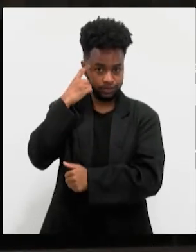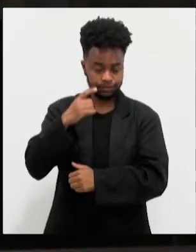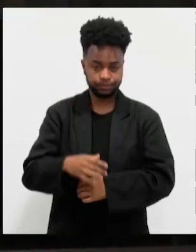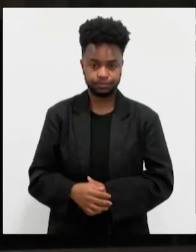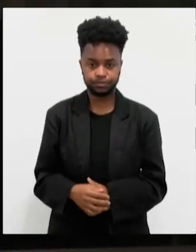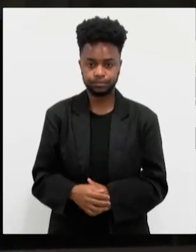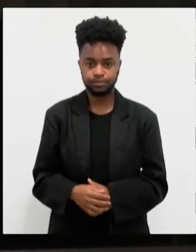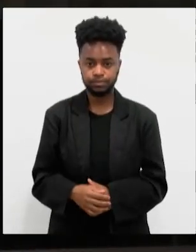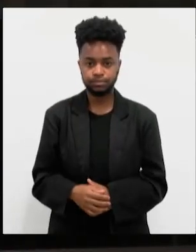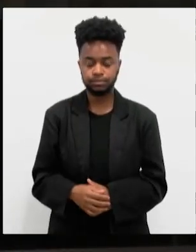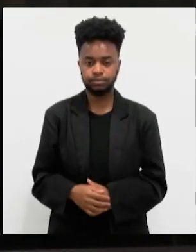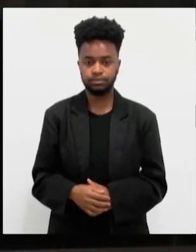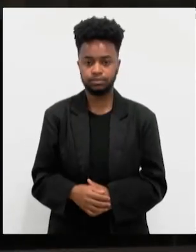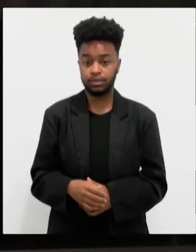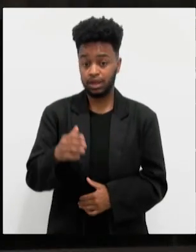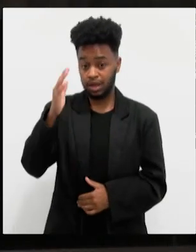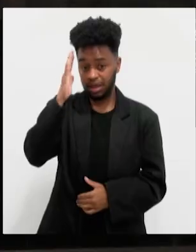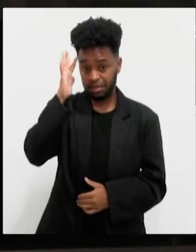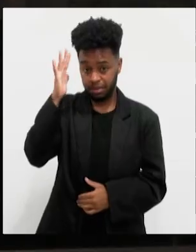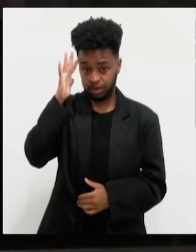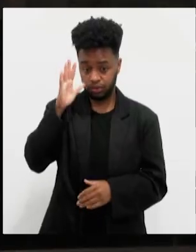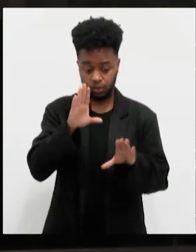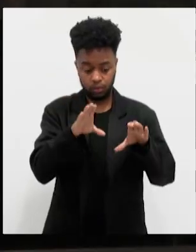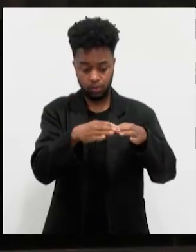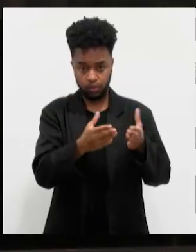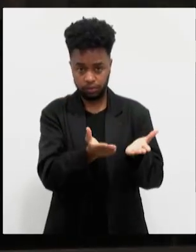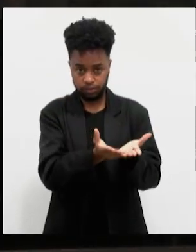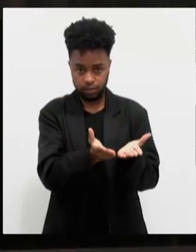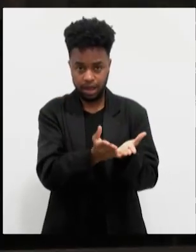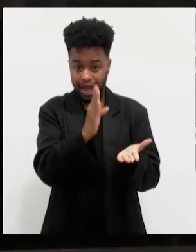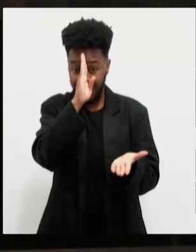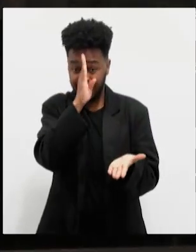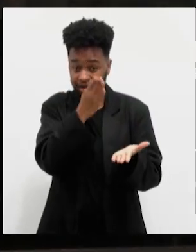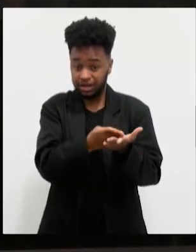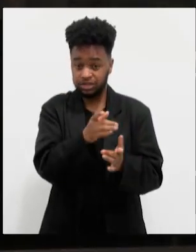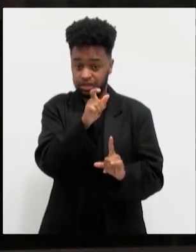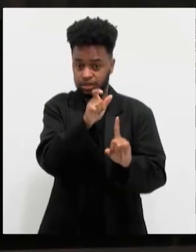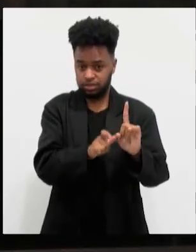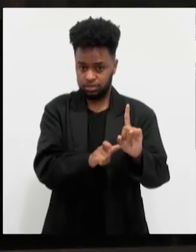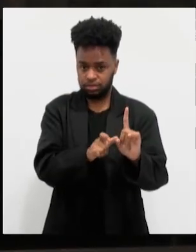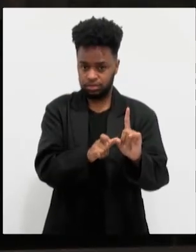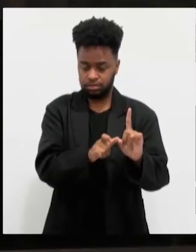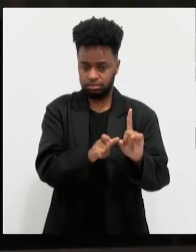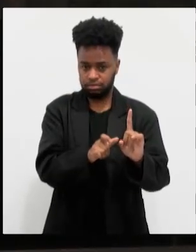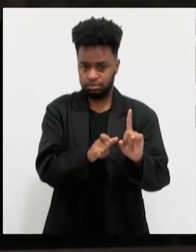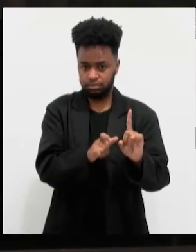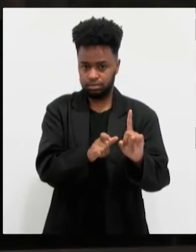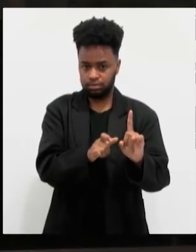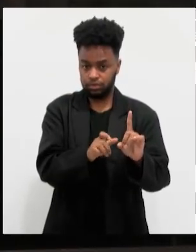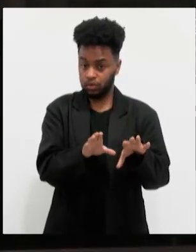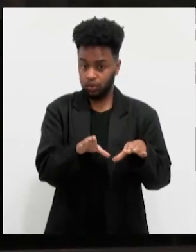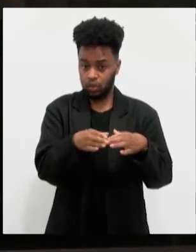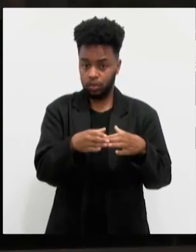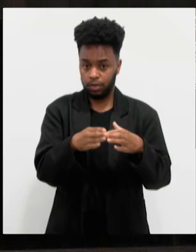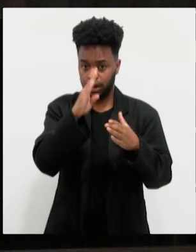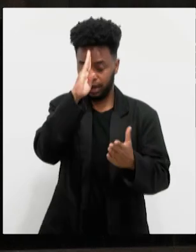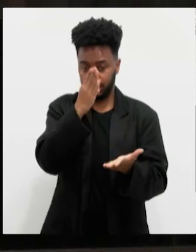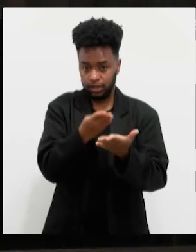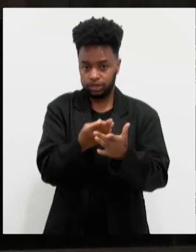Imagine aqueles evangélicos que acreditam nele, digamos, que aqueles evangélicos